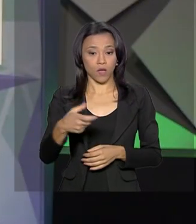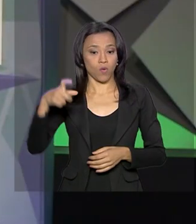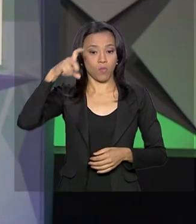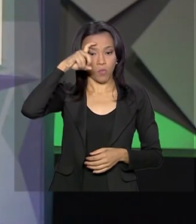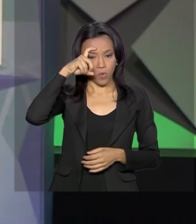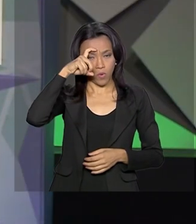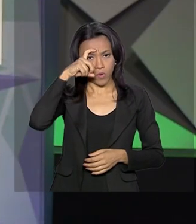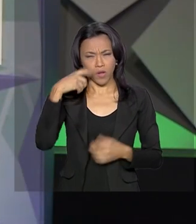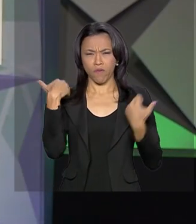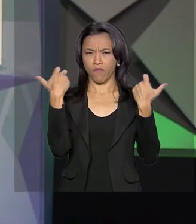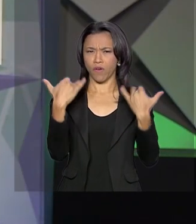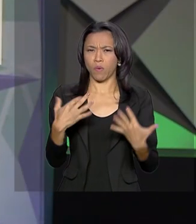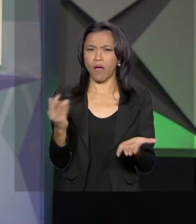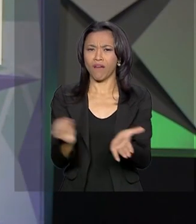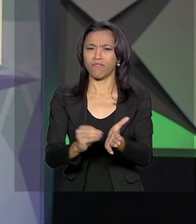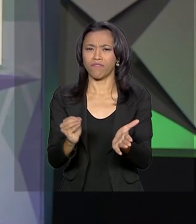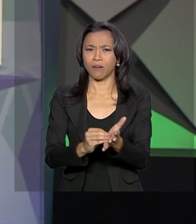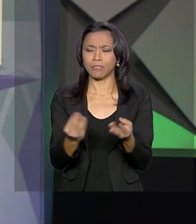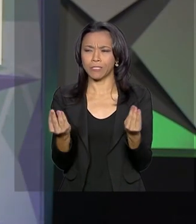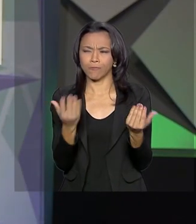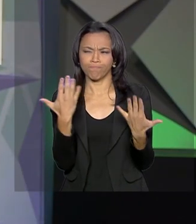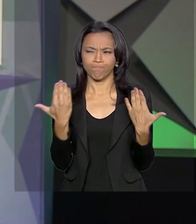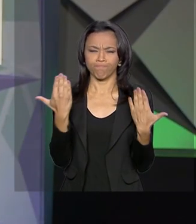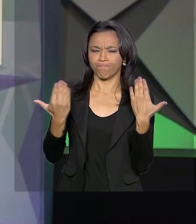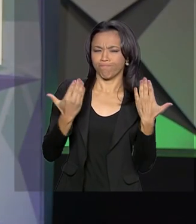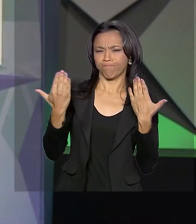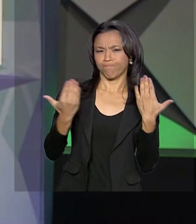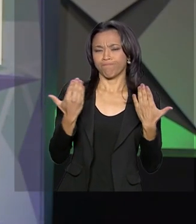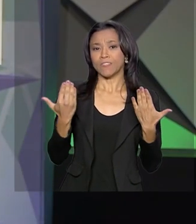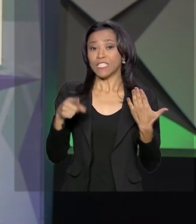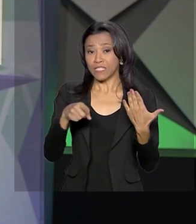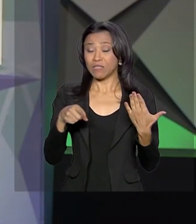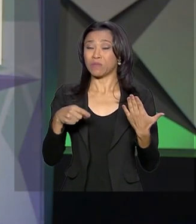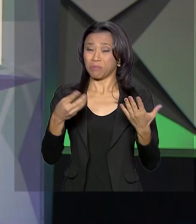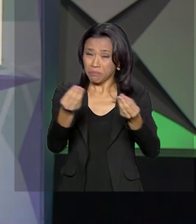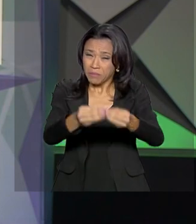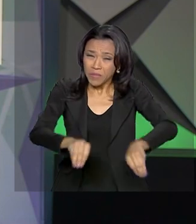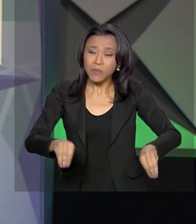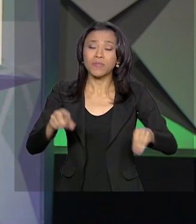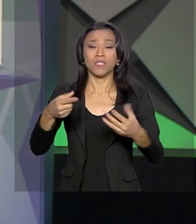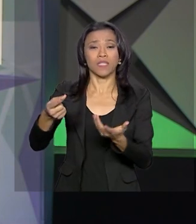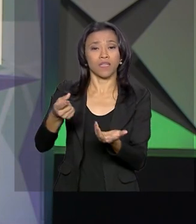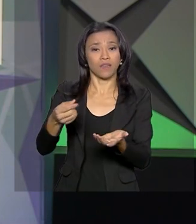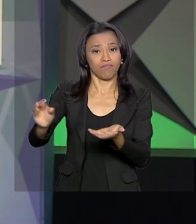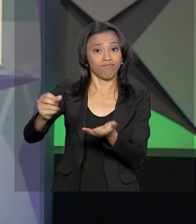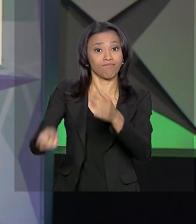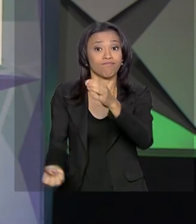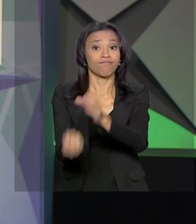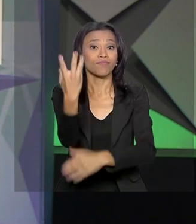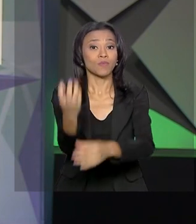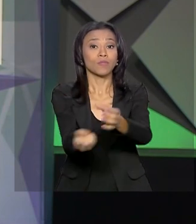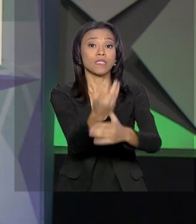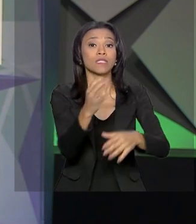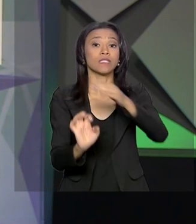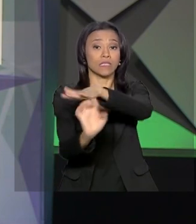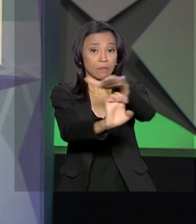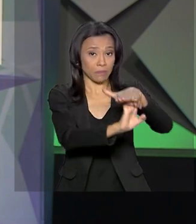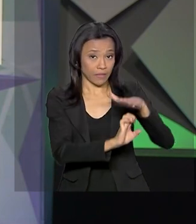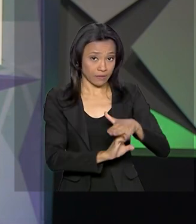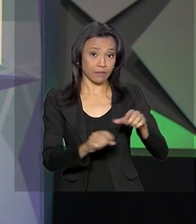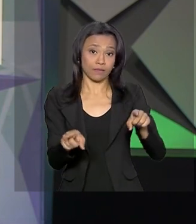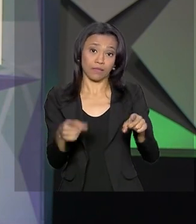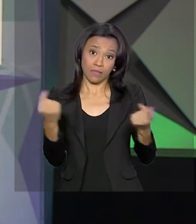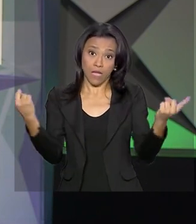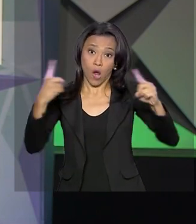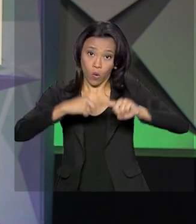disse que a insegurança afeta os investimentos públicos e a concorrência leal. Ele destacou a